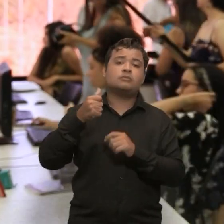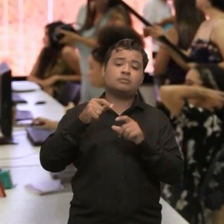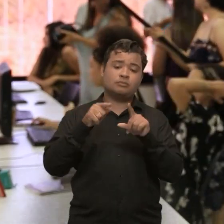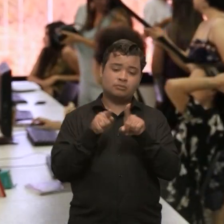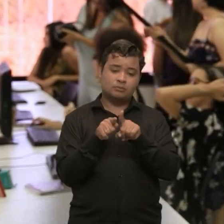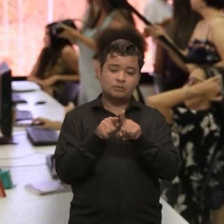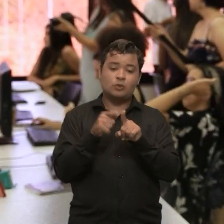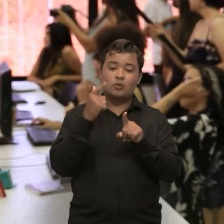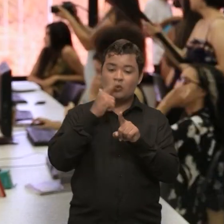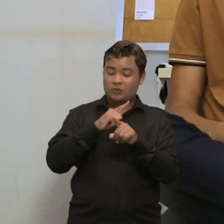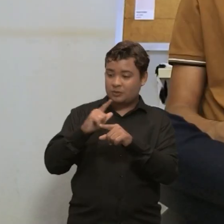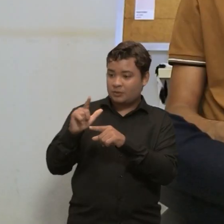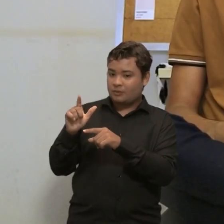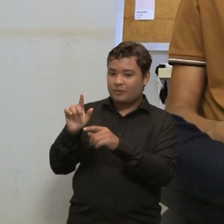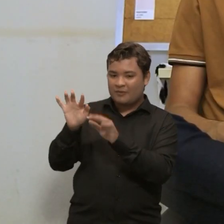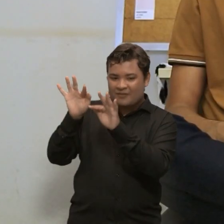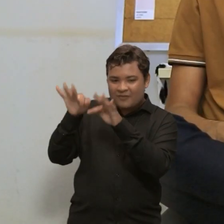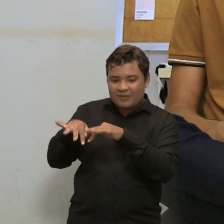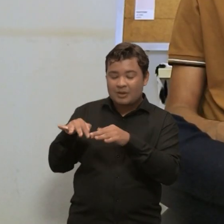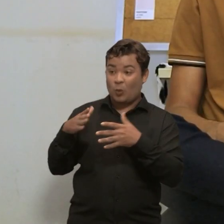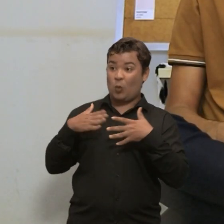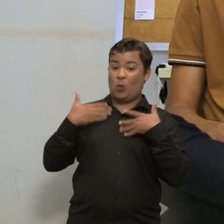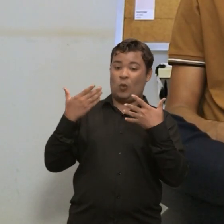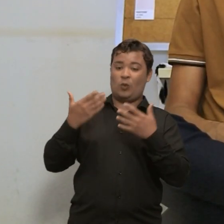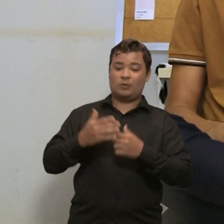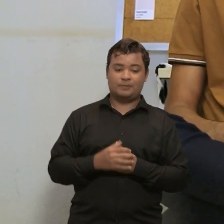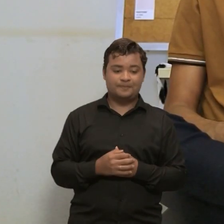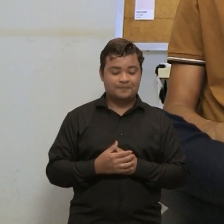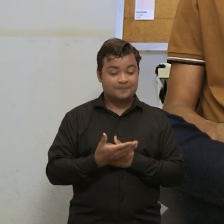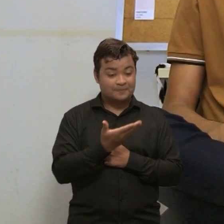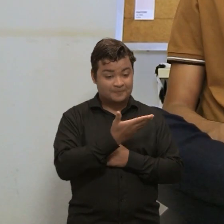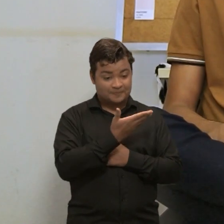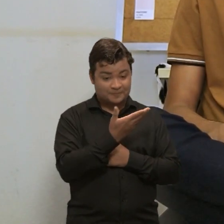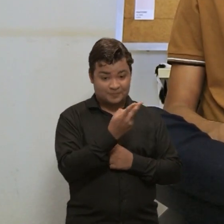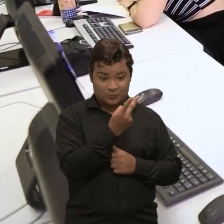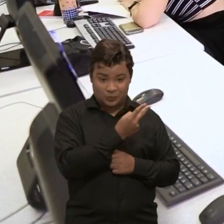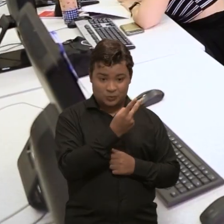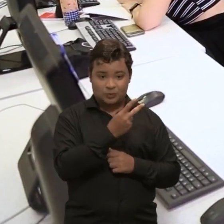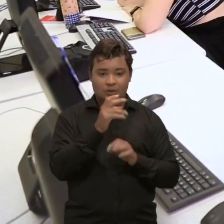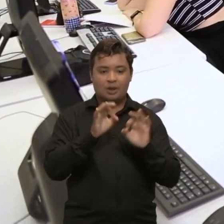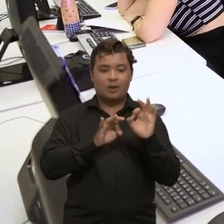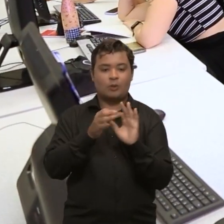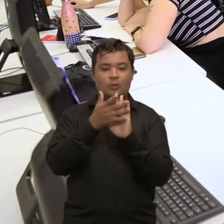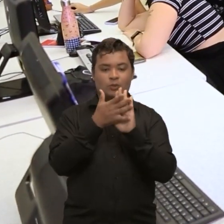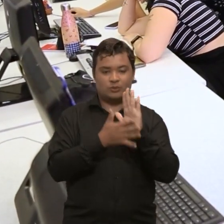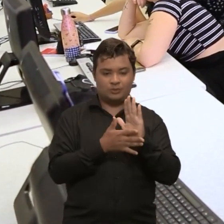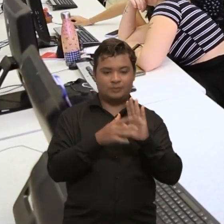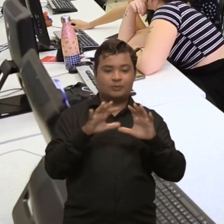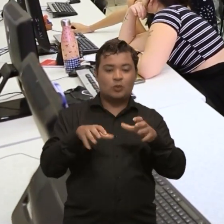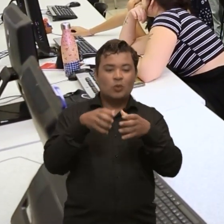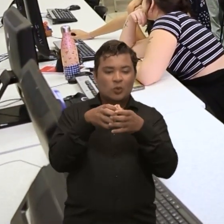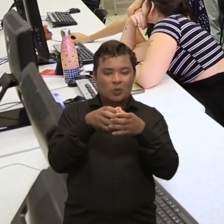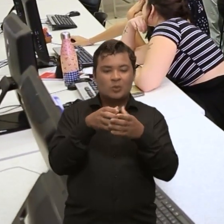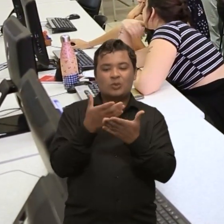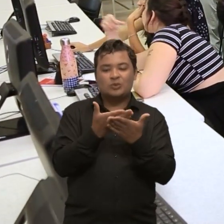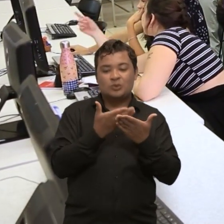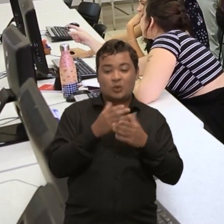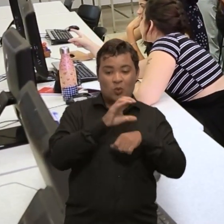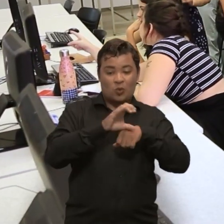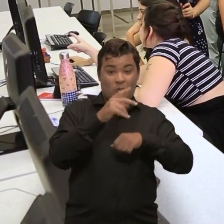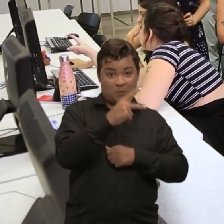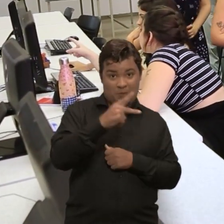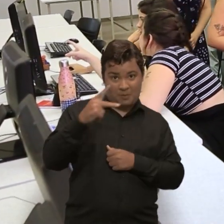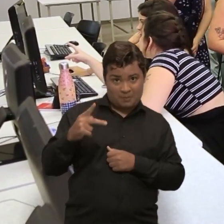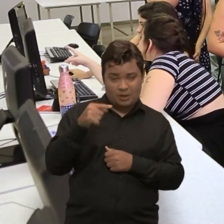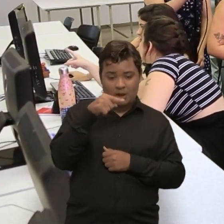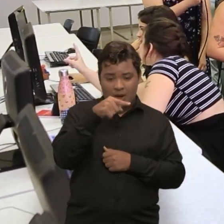um final que surpreenda. Danilo e Vitória são os roteiristas do filme. Os estudantes de PP explicam como foi o